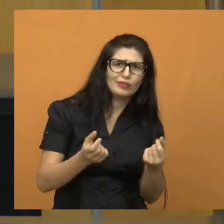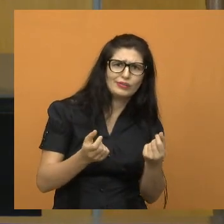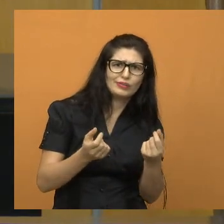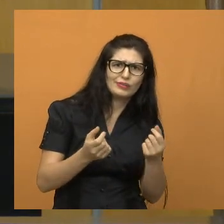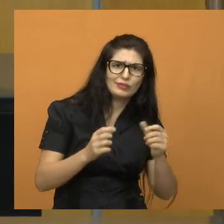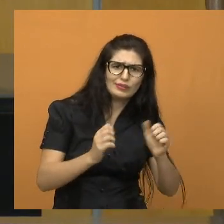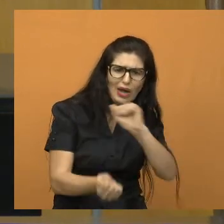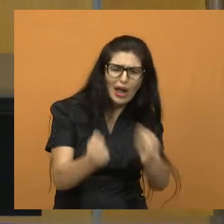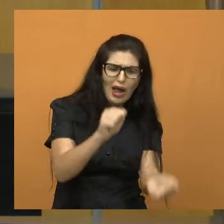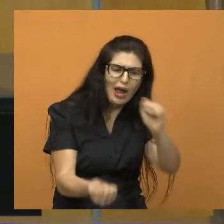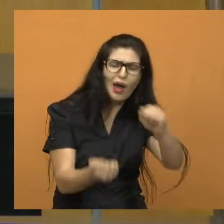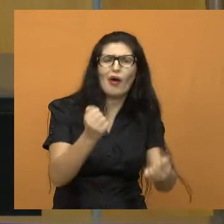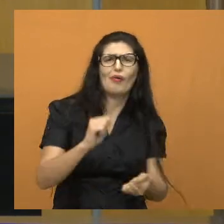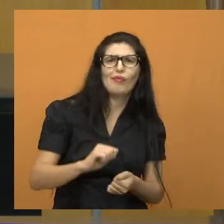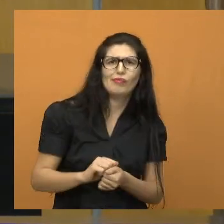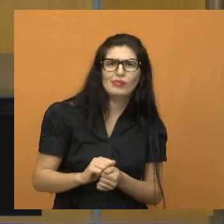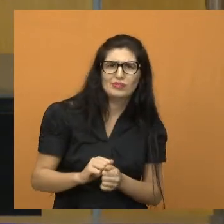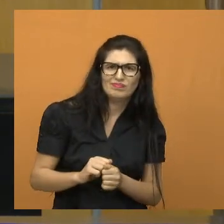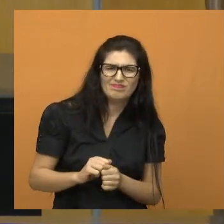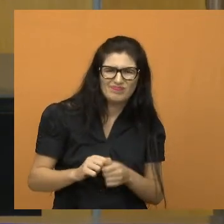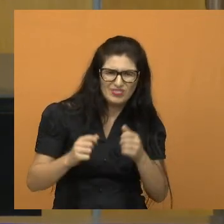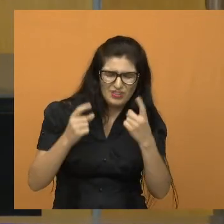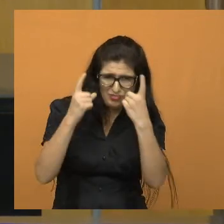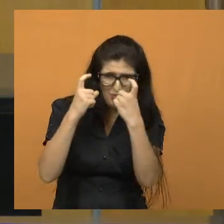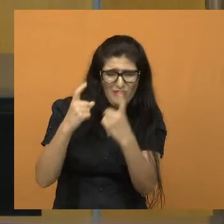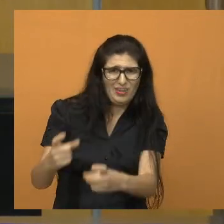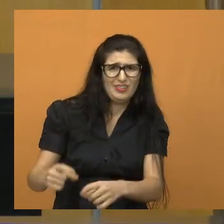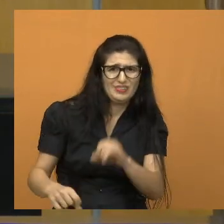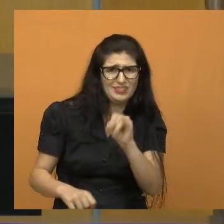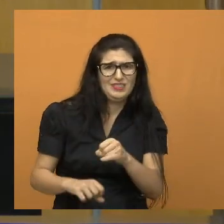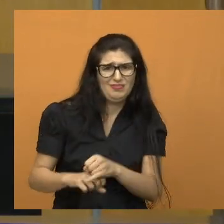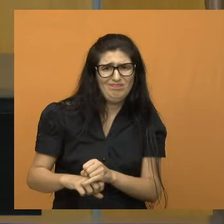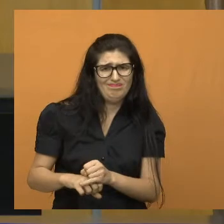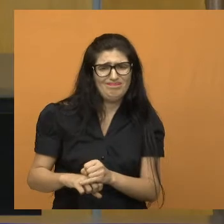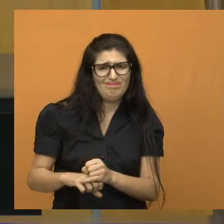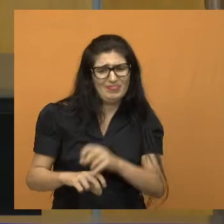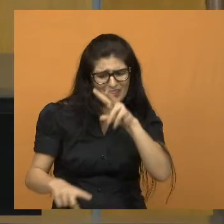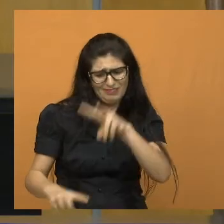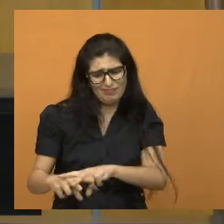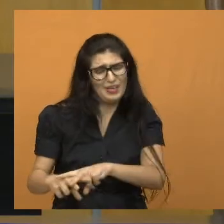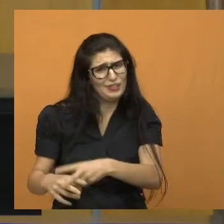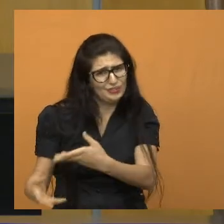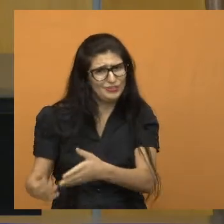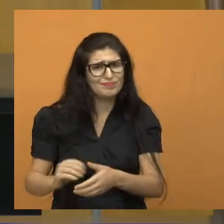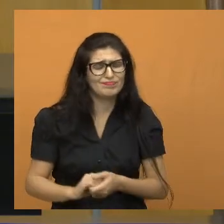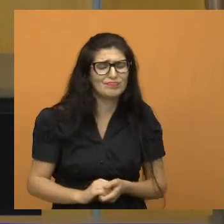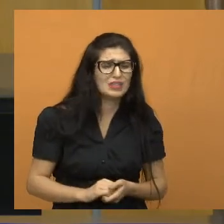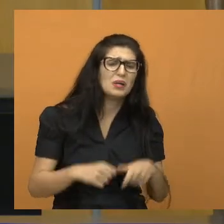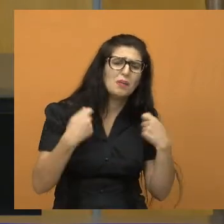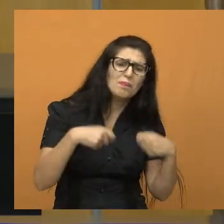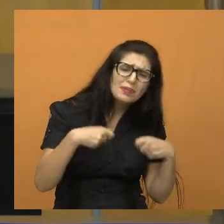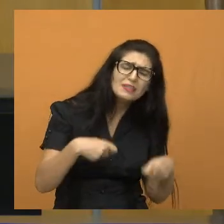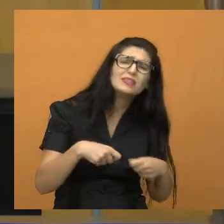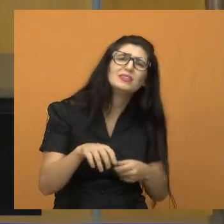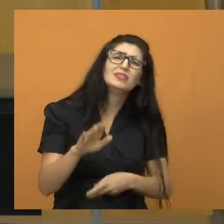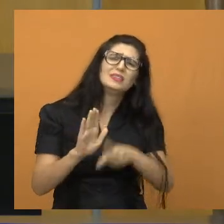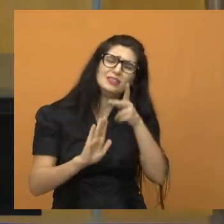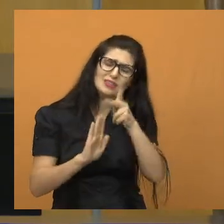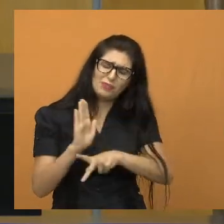ajudar a juventude a se tornar um cidadão do bem. Então, a essas né,